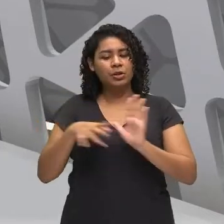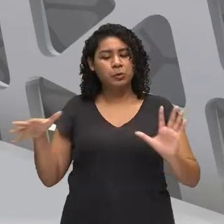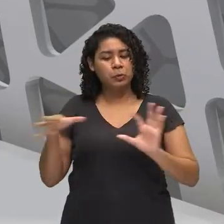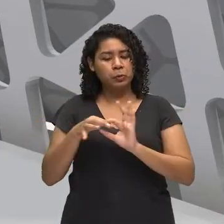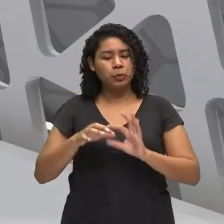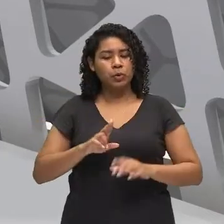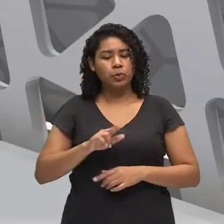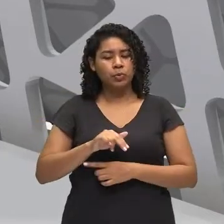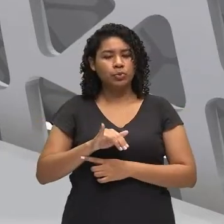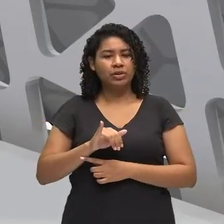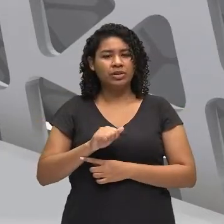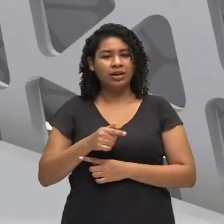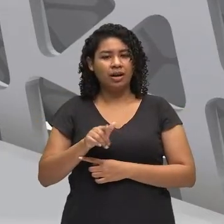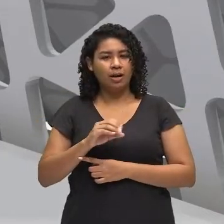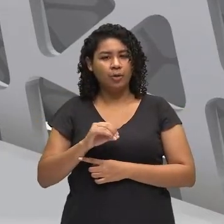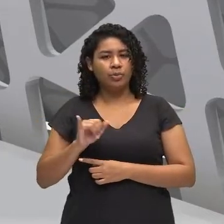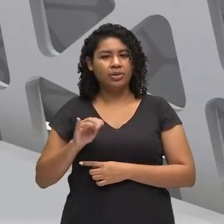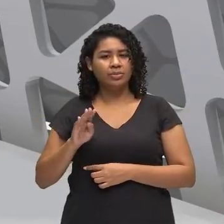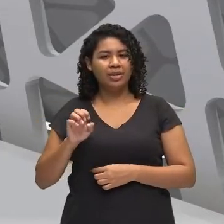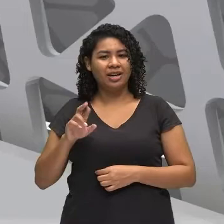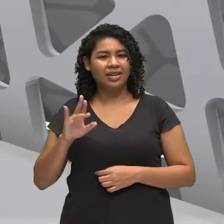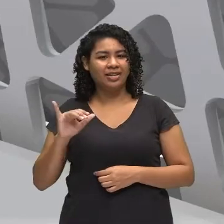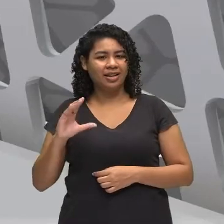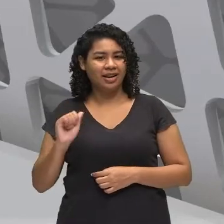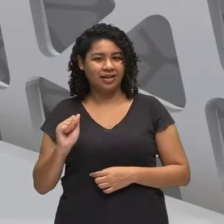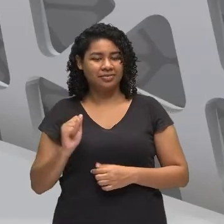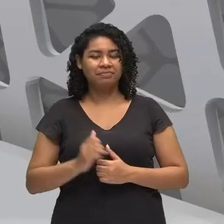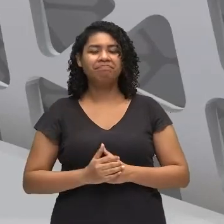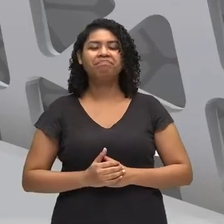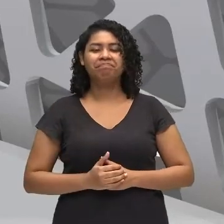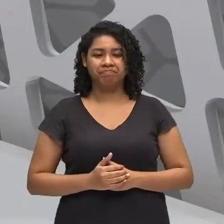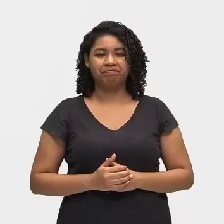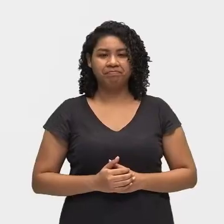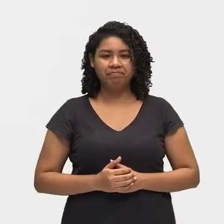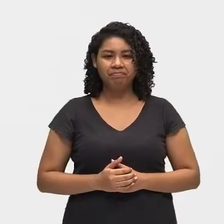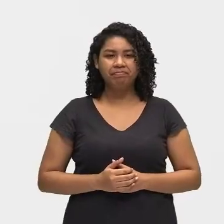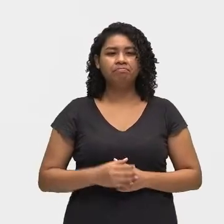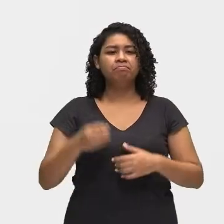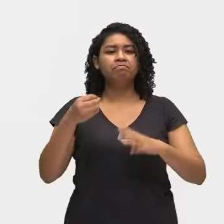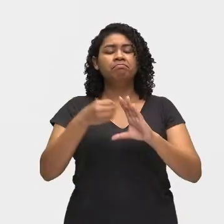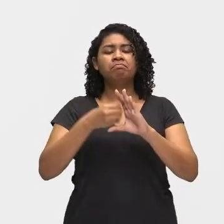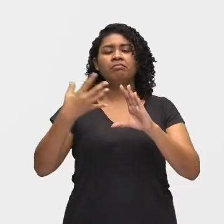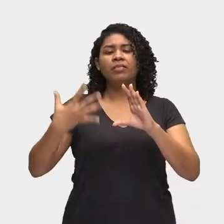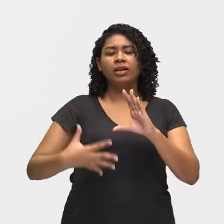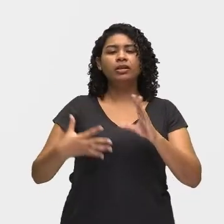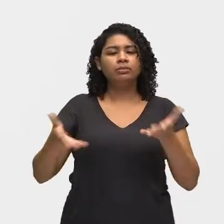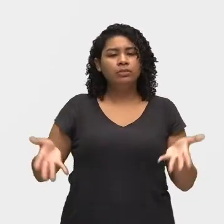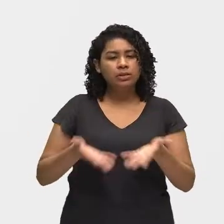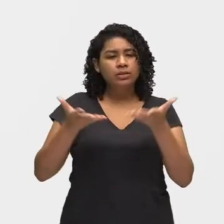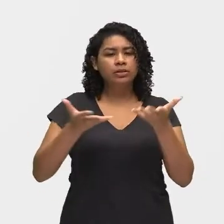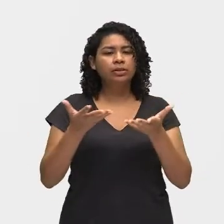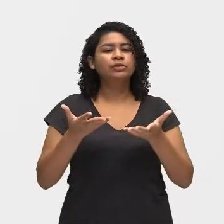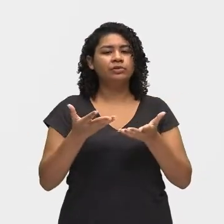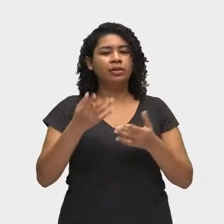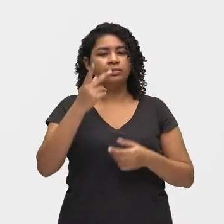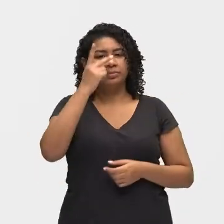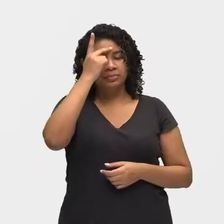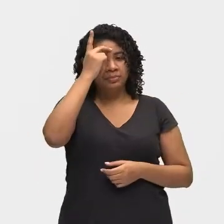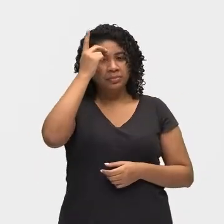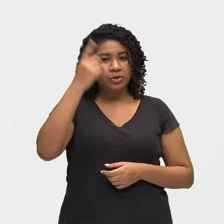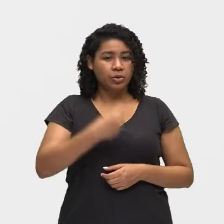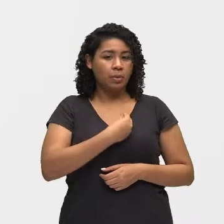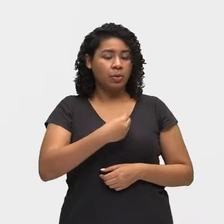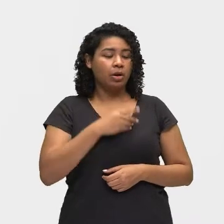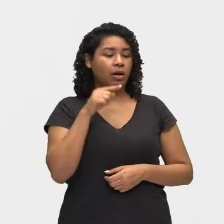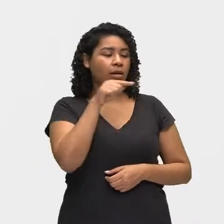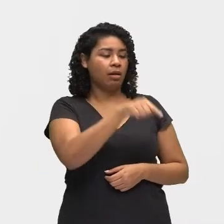retomar rapidamente aqui. Vamos lá então? Então, alguns dos fatores que contribuíram para o processo de ocupação da Amazônia nesse